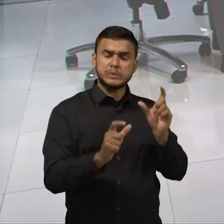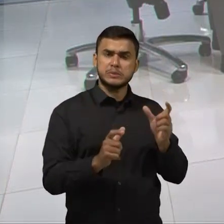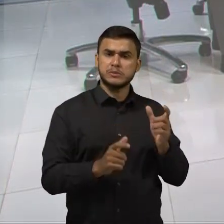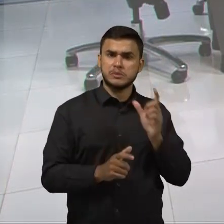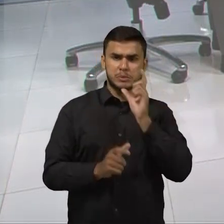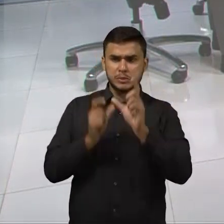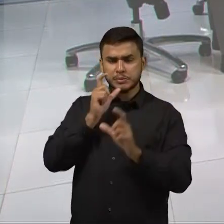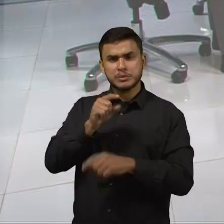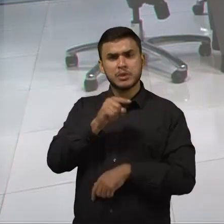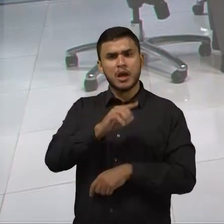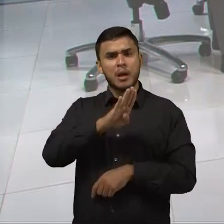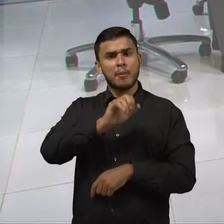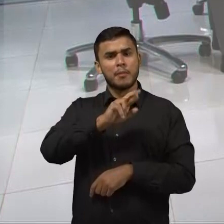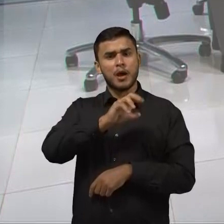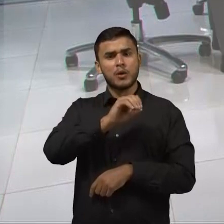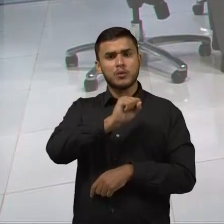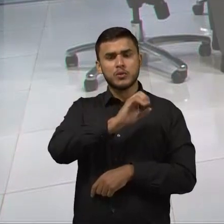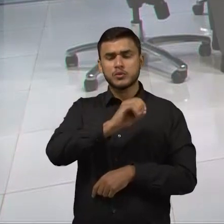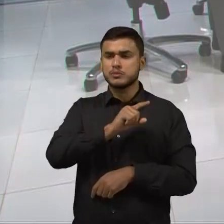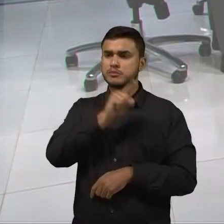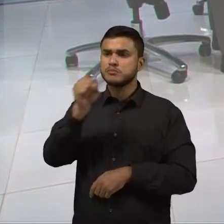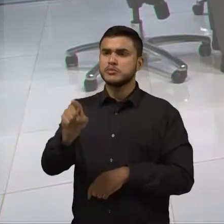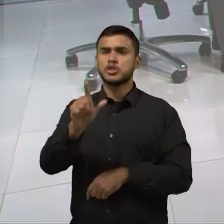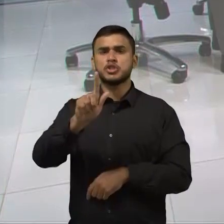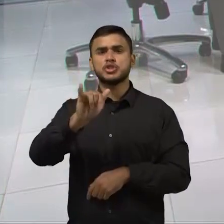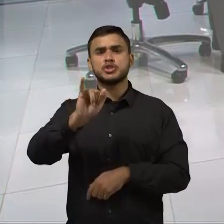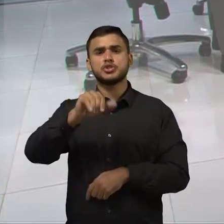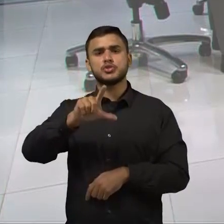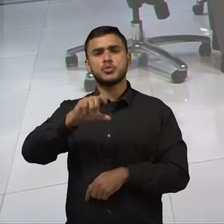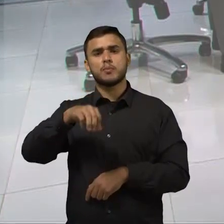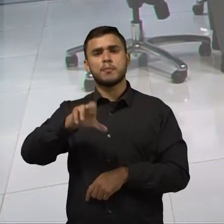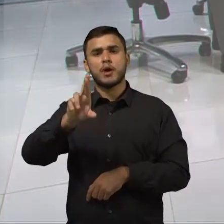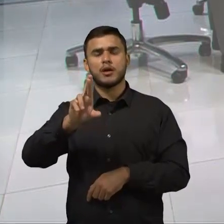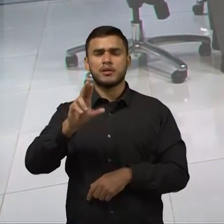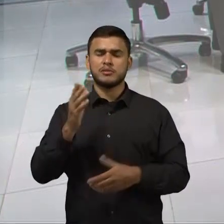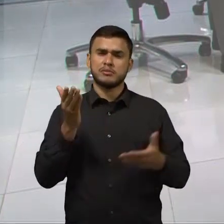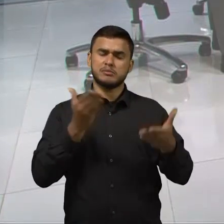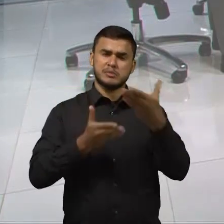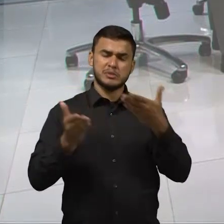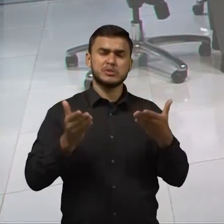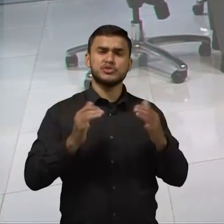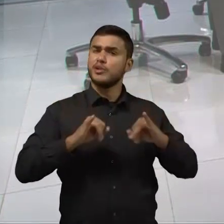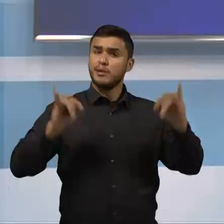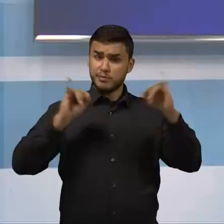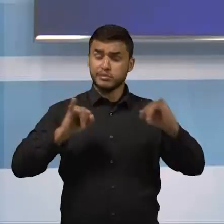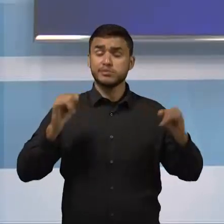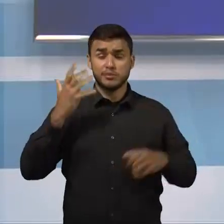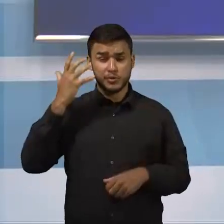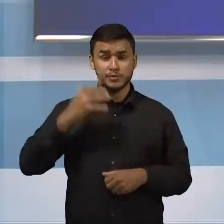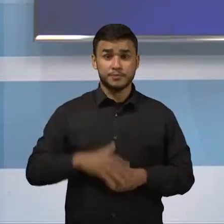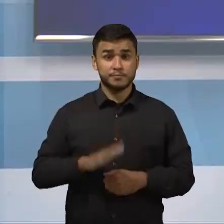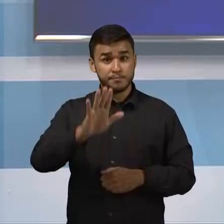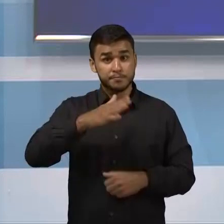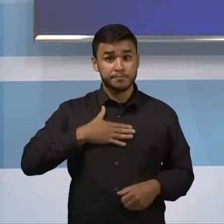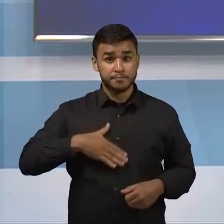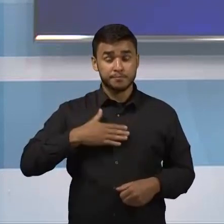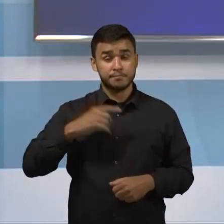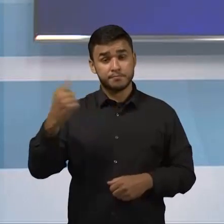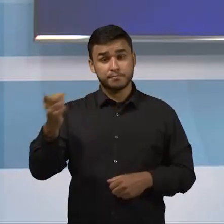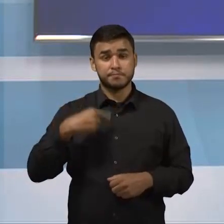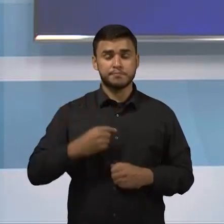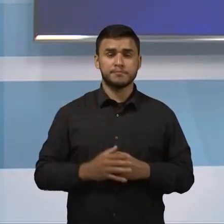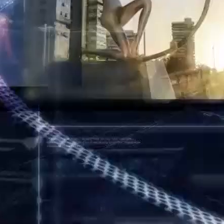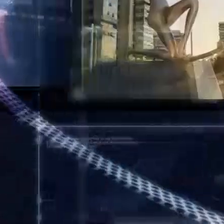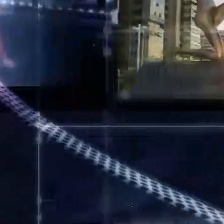ministro Barroso contra o ministro Gilmar Mendes, que foi poetizado em um samba que está circulando por aí. Um instante só e a gente